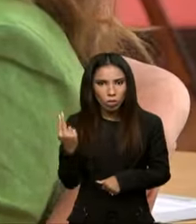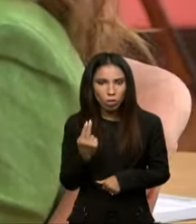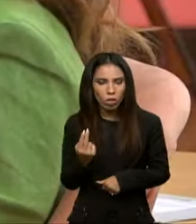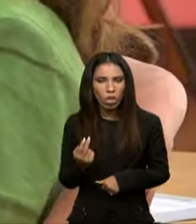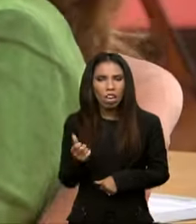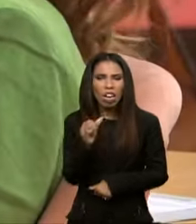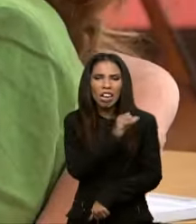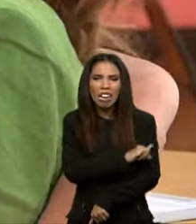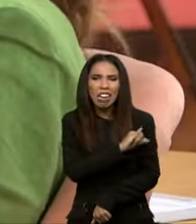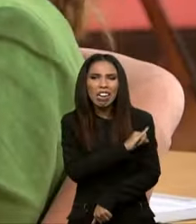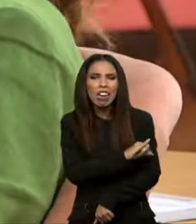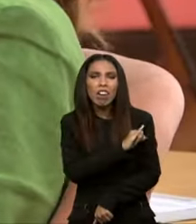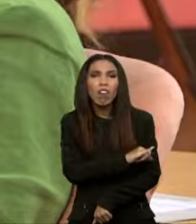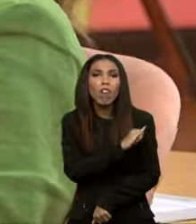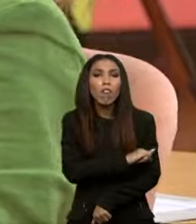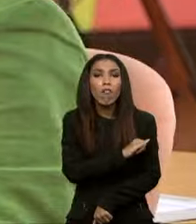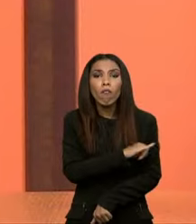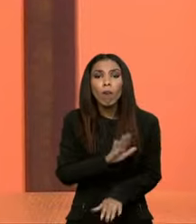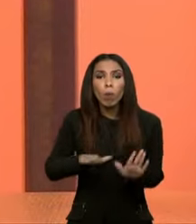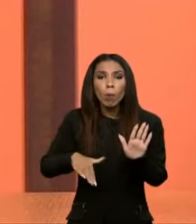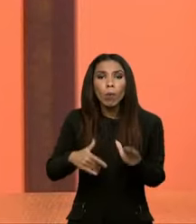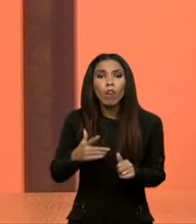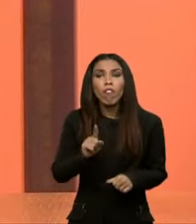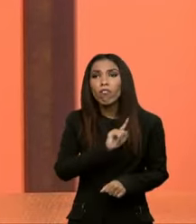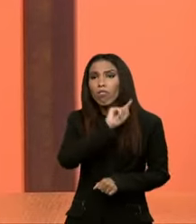você adora praia, foi morar em São Paulo, tá adorando?